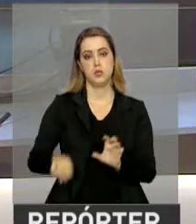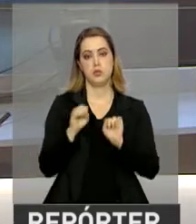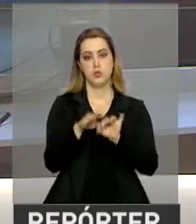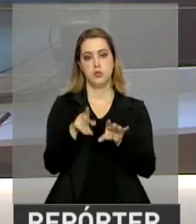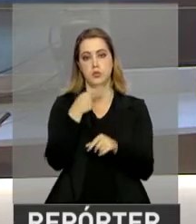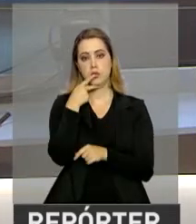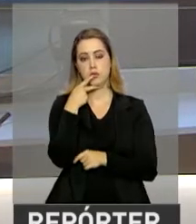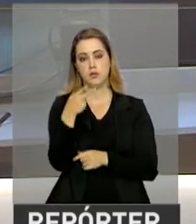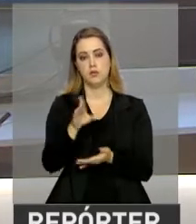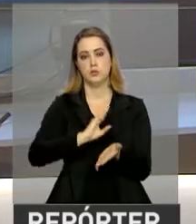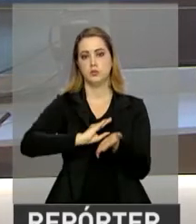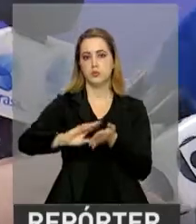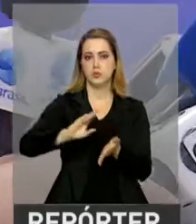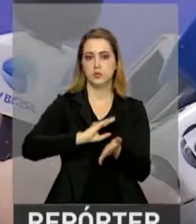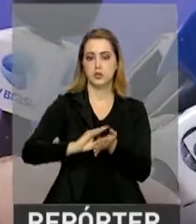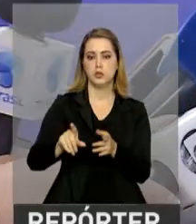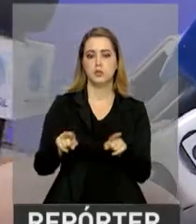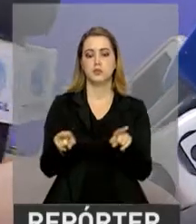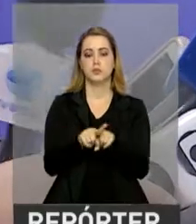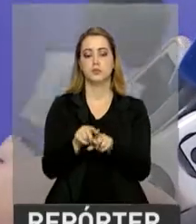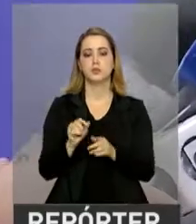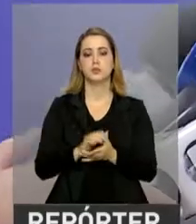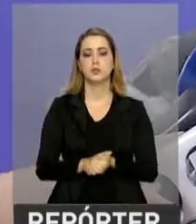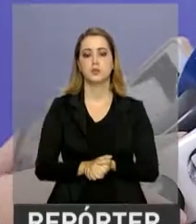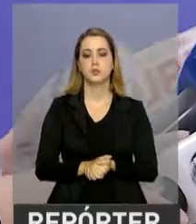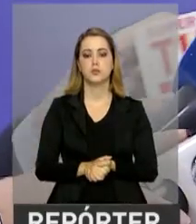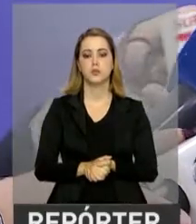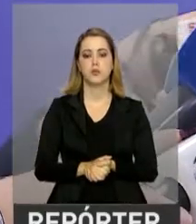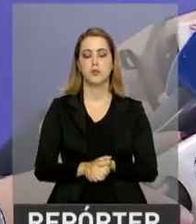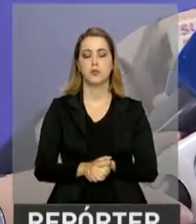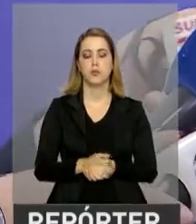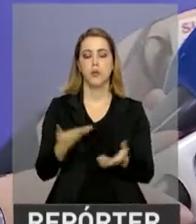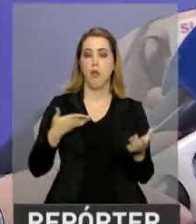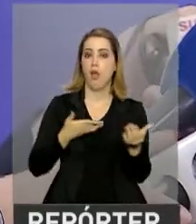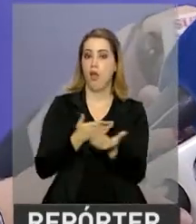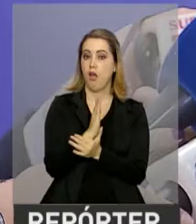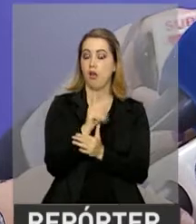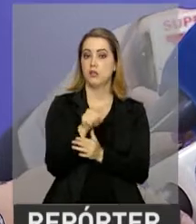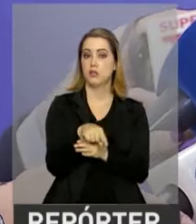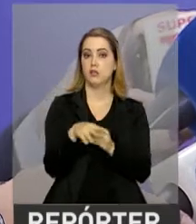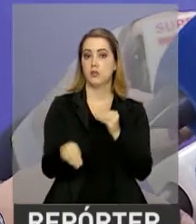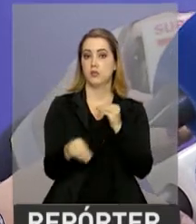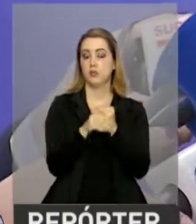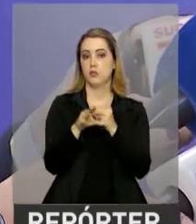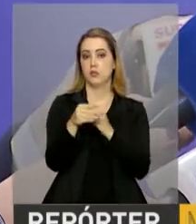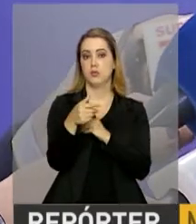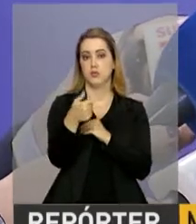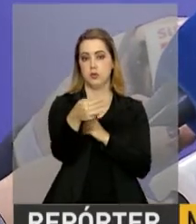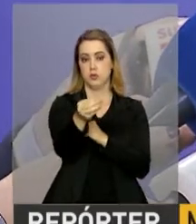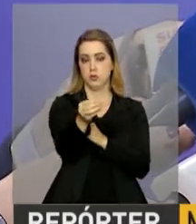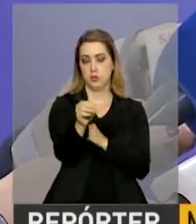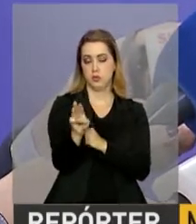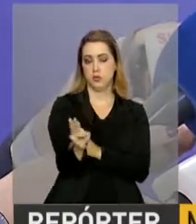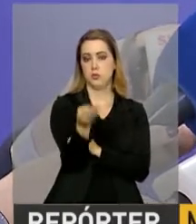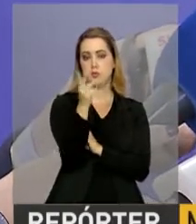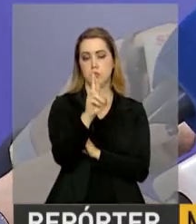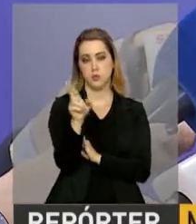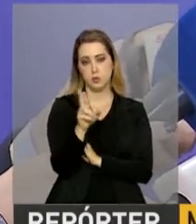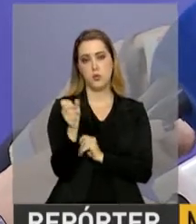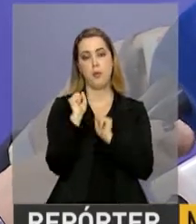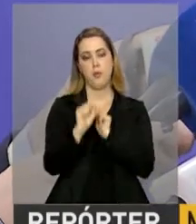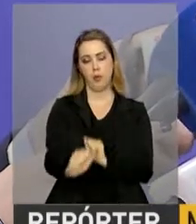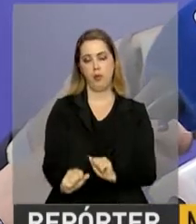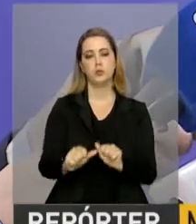de financiamento estudantil a aprovação do crédito suplementar de 700 milhões de reais permitir a renovação